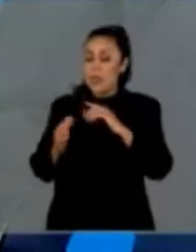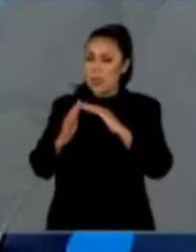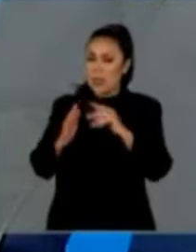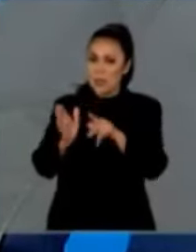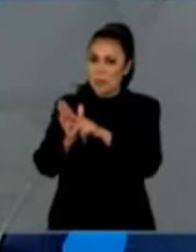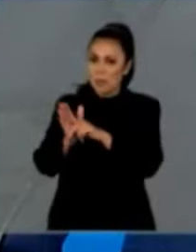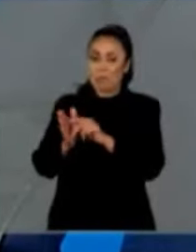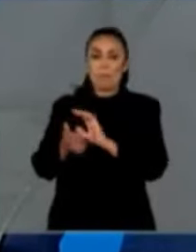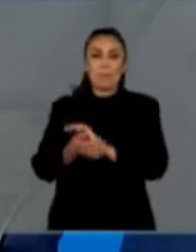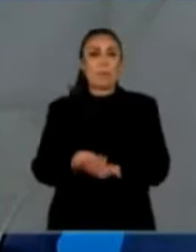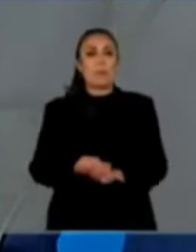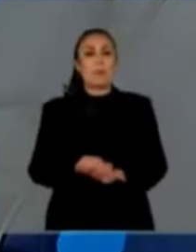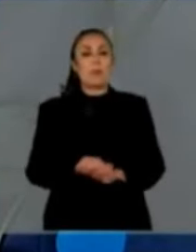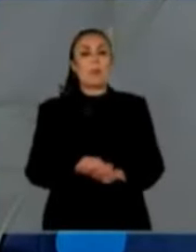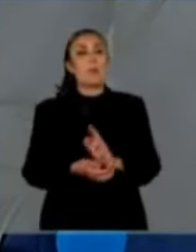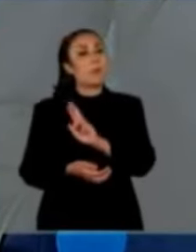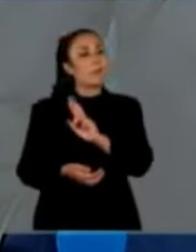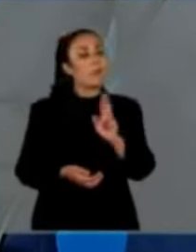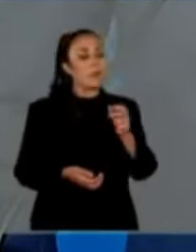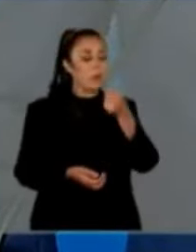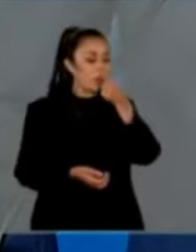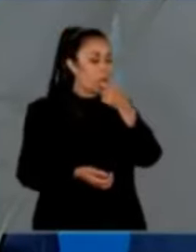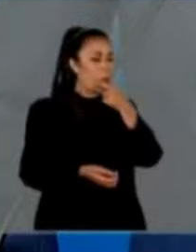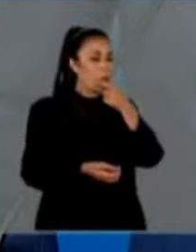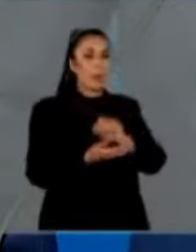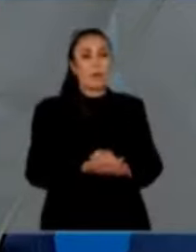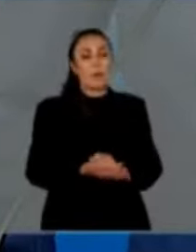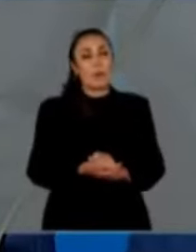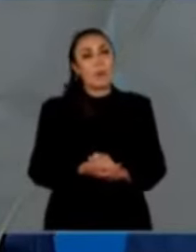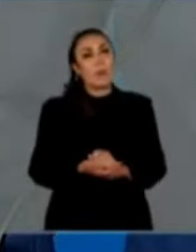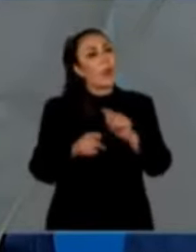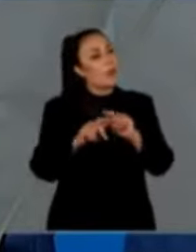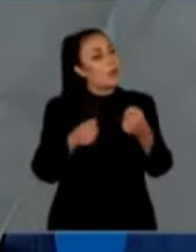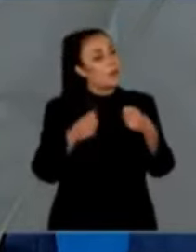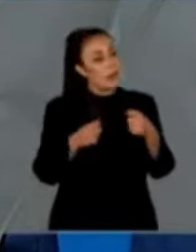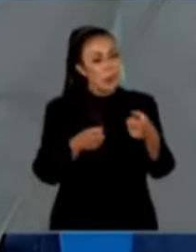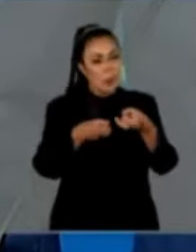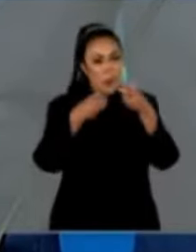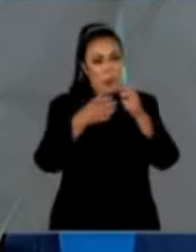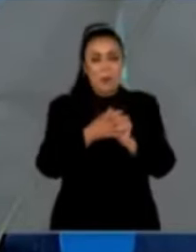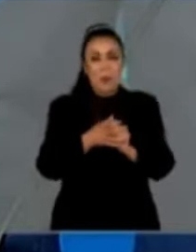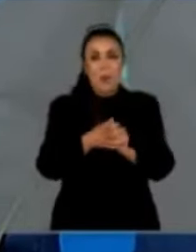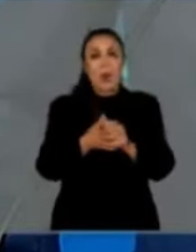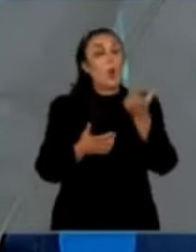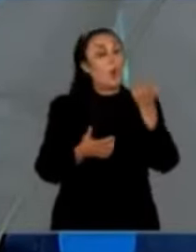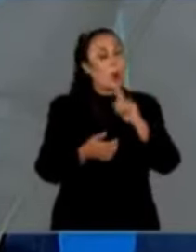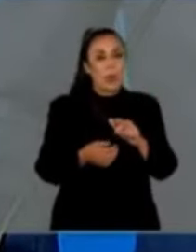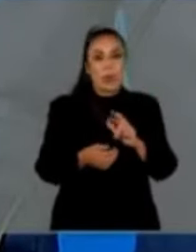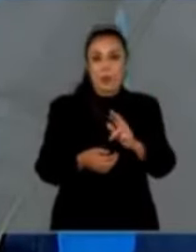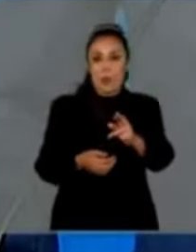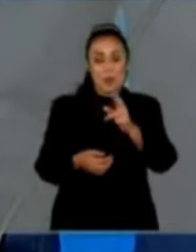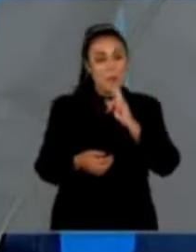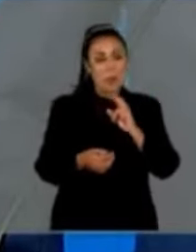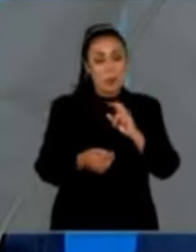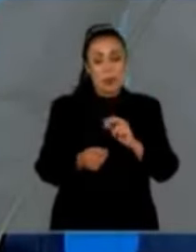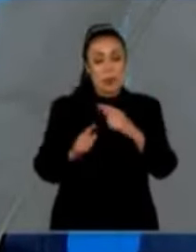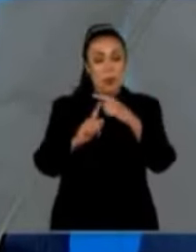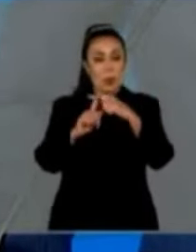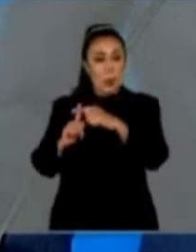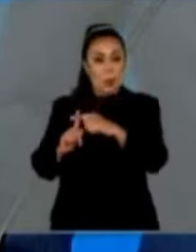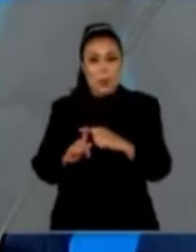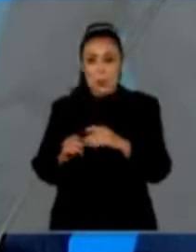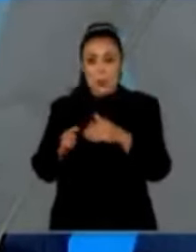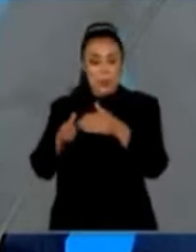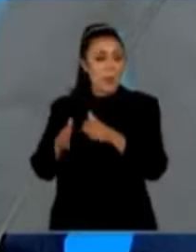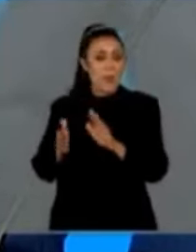candidato bolos gente percebam reparem ele não respondeu sobre os cemitérios não falou uma palavra sobre a pergunta que eu